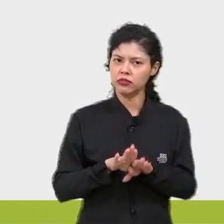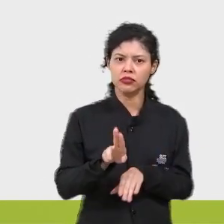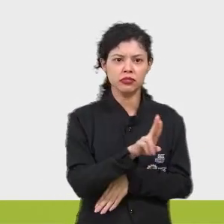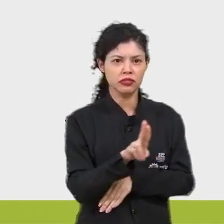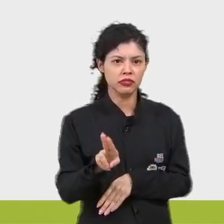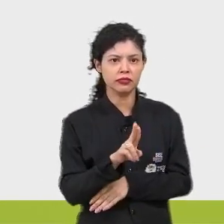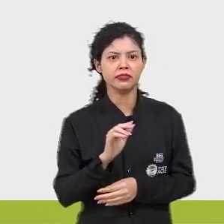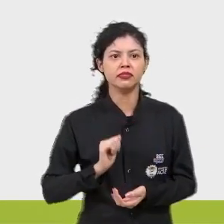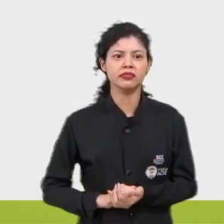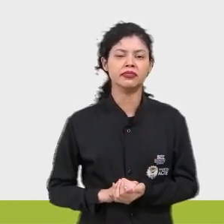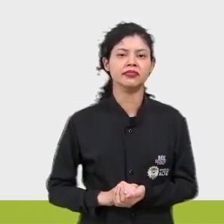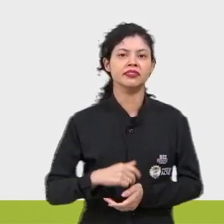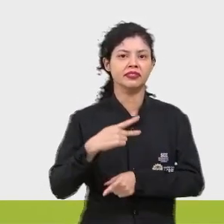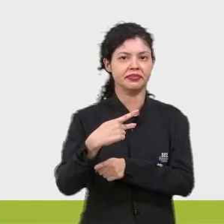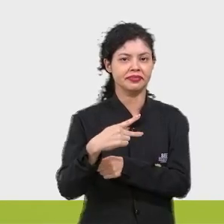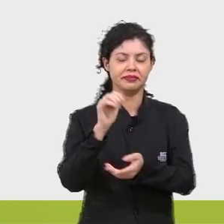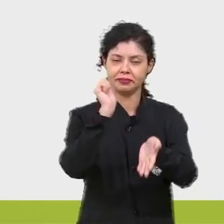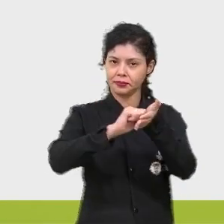de texto